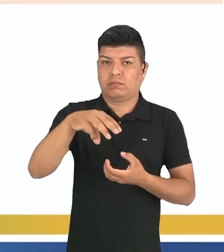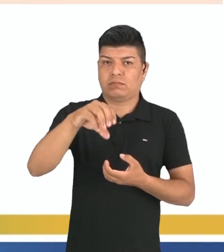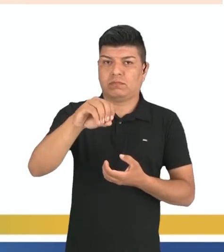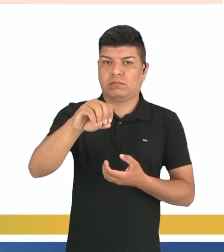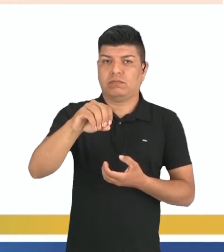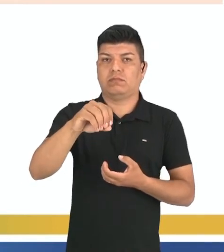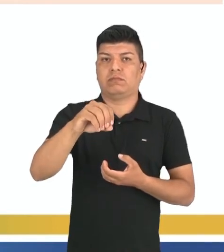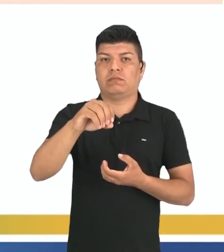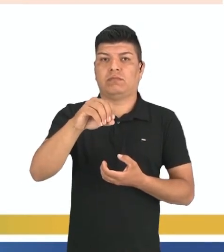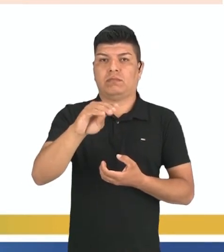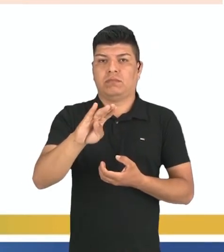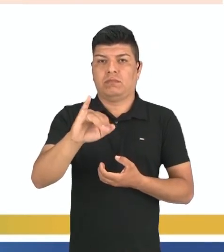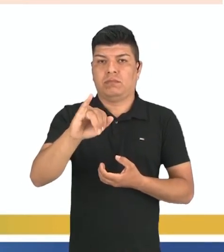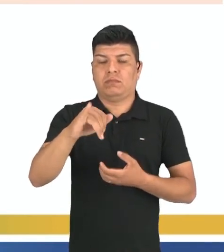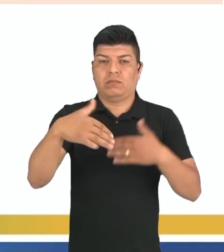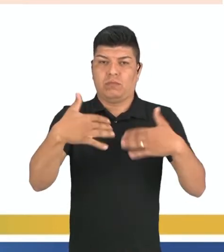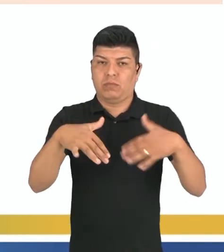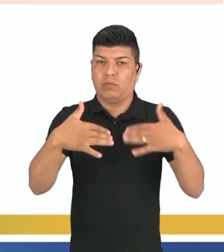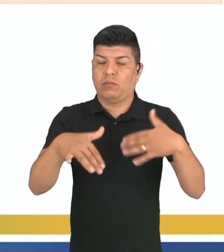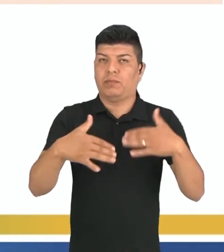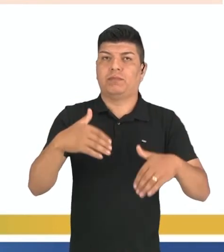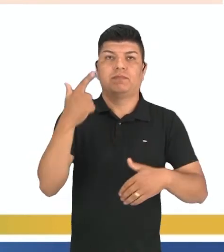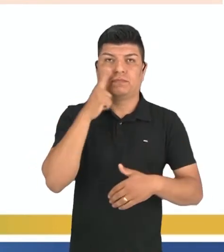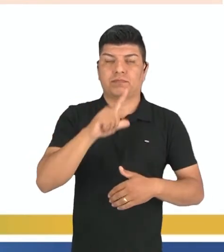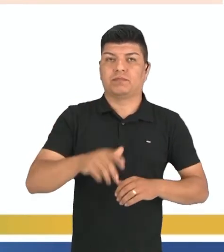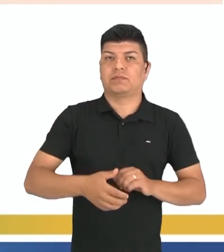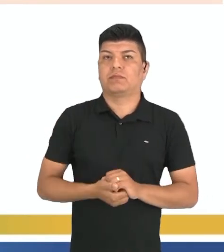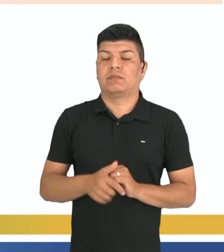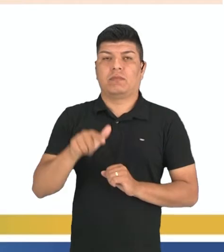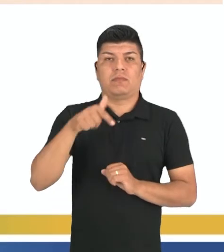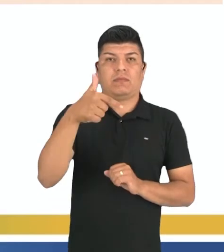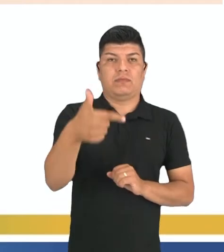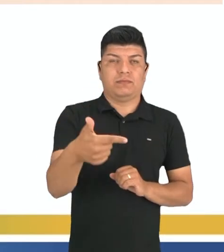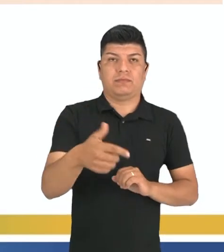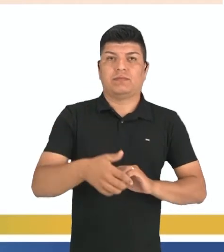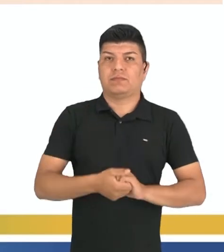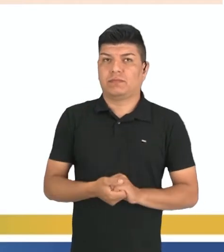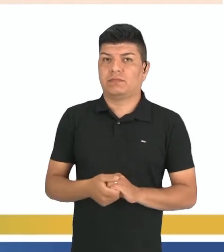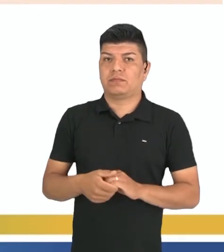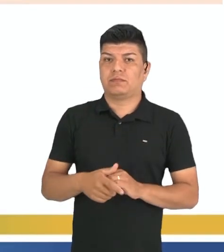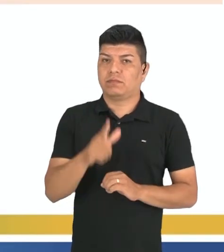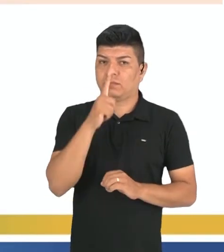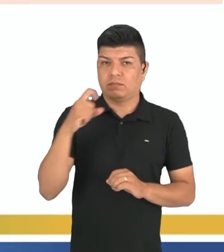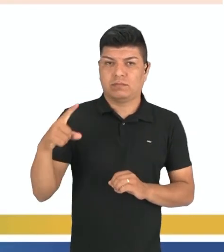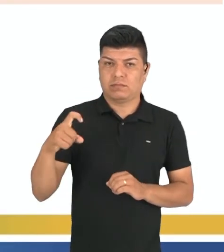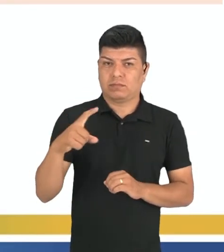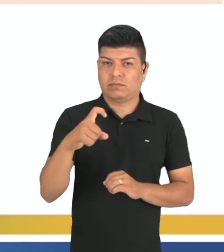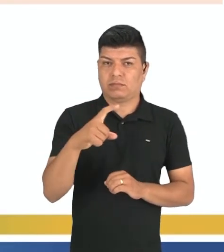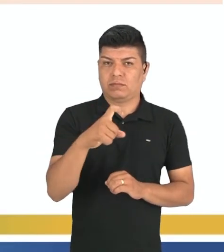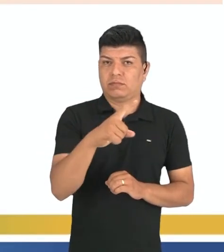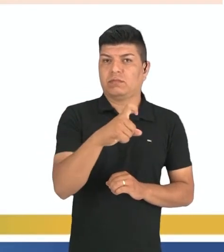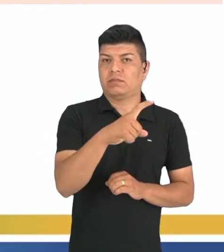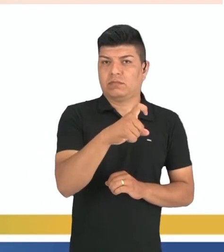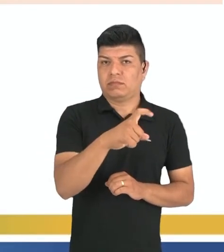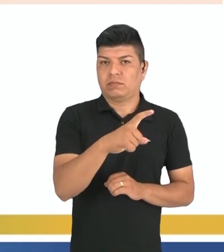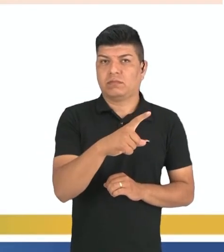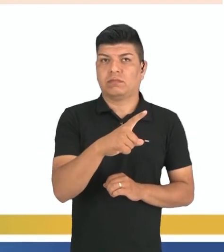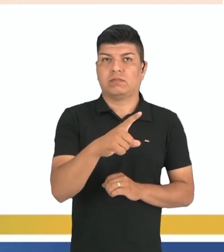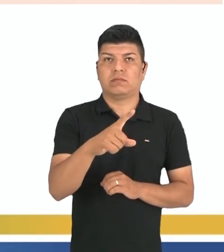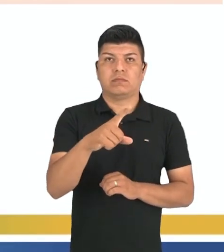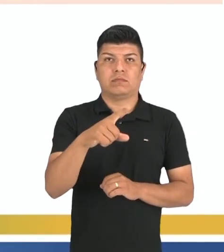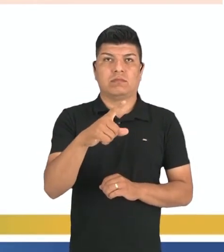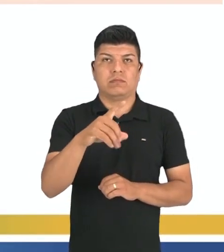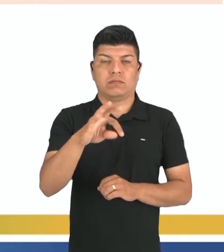vão ganhar mobilidade, vão conseguir se mover. Em seguida, esses espermatozoides eles seguem pelo canal